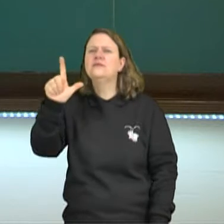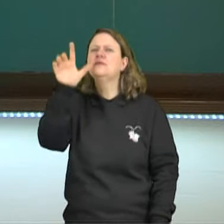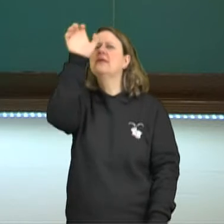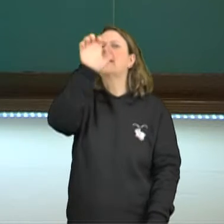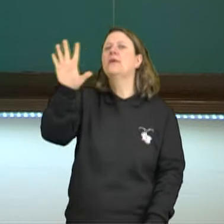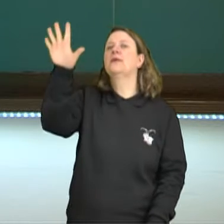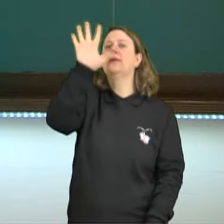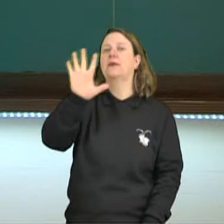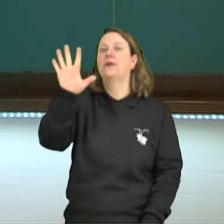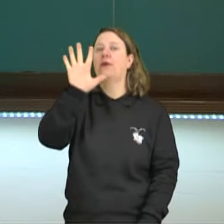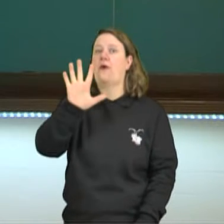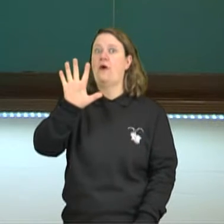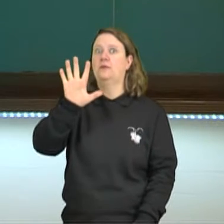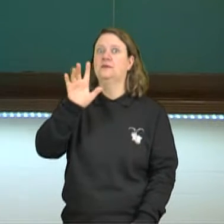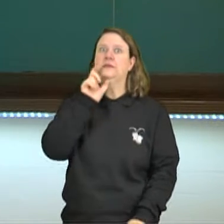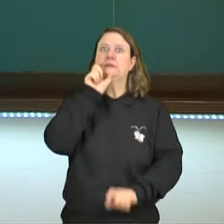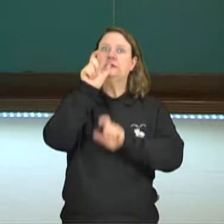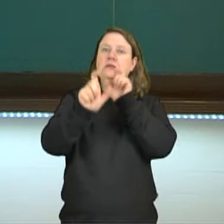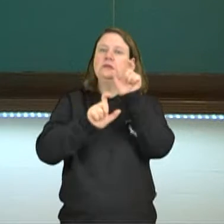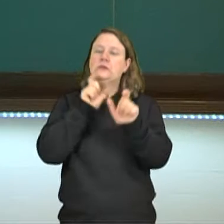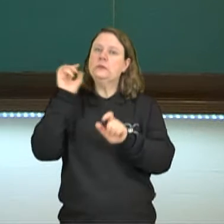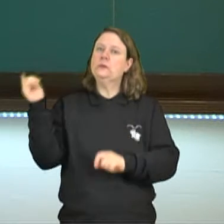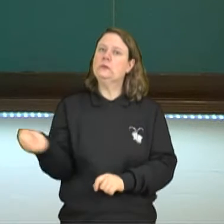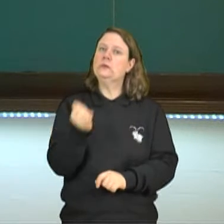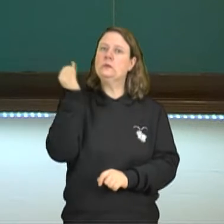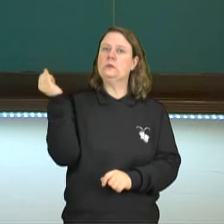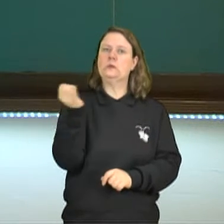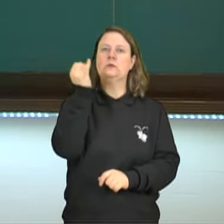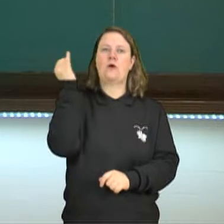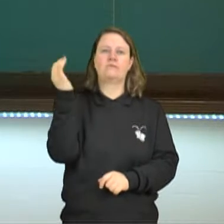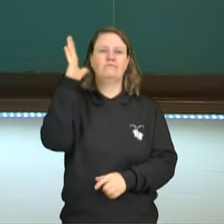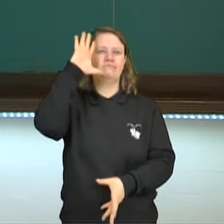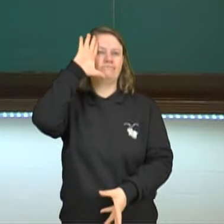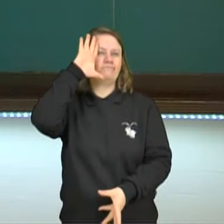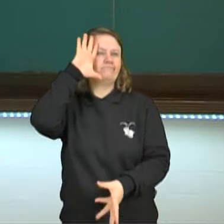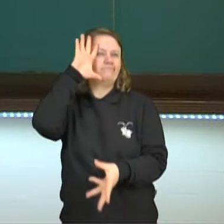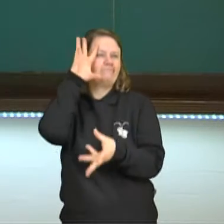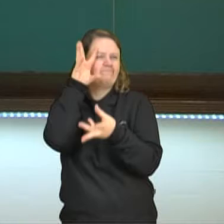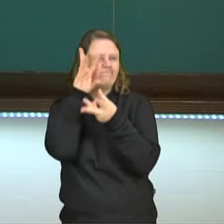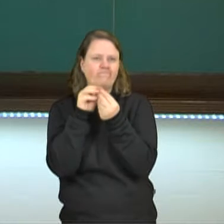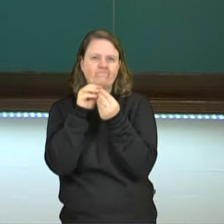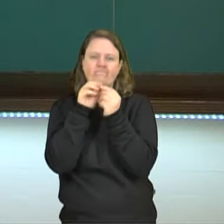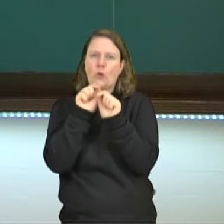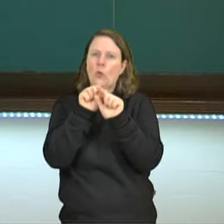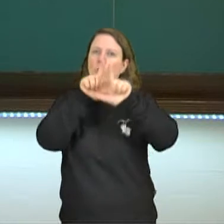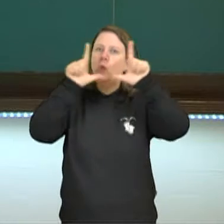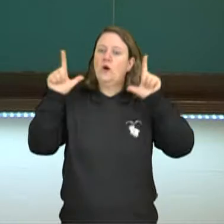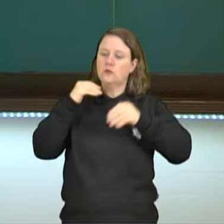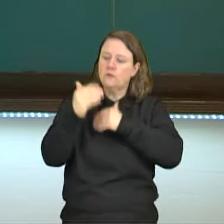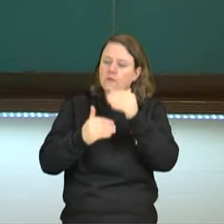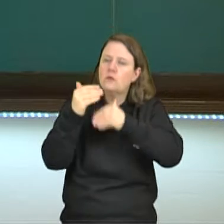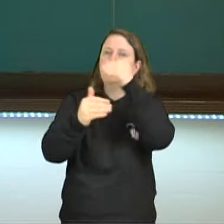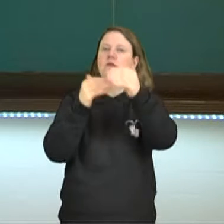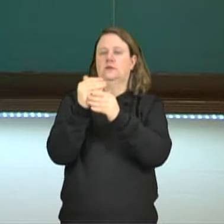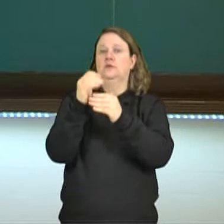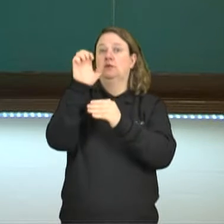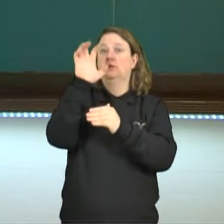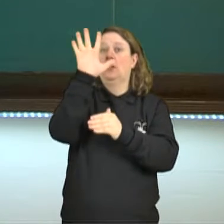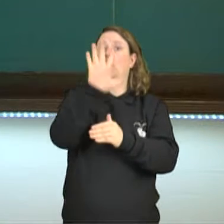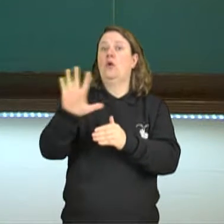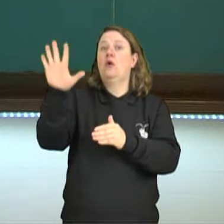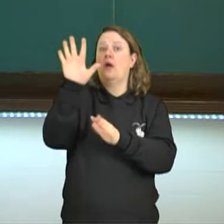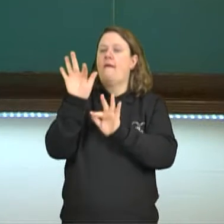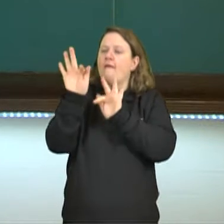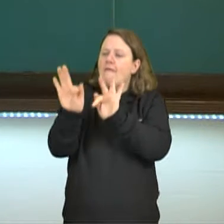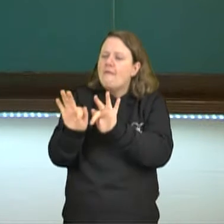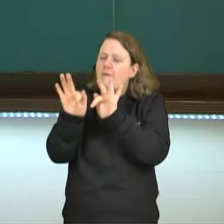duas palavras importantes para que a gente entenda esse processo de formação da Europa feudal, por mais que ela possa